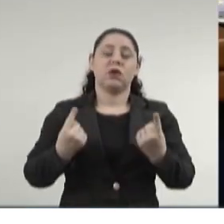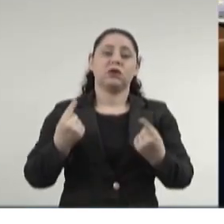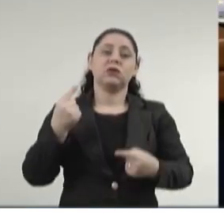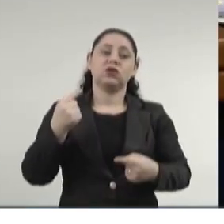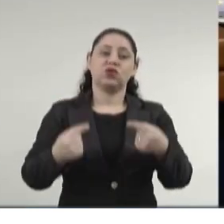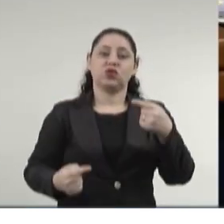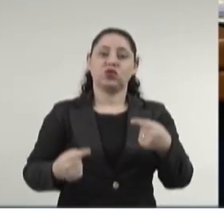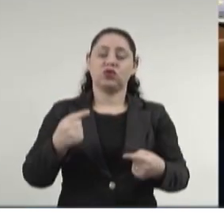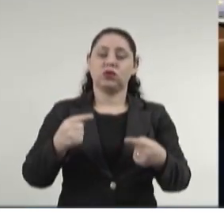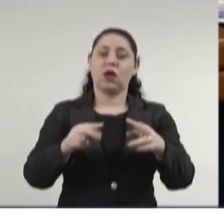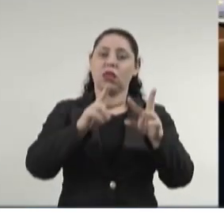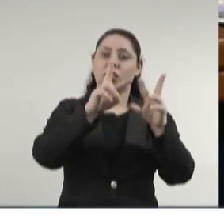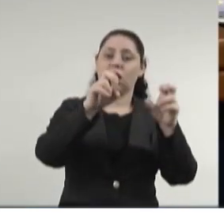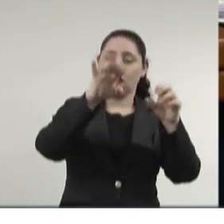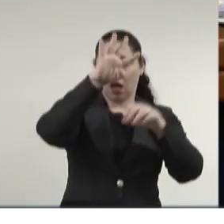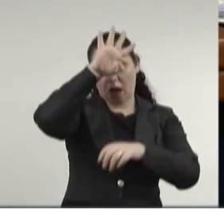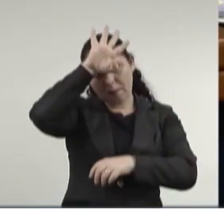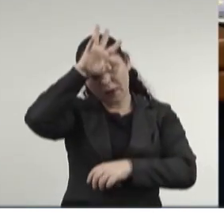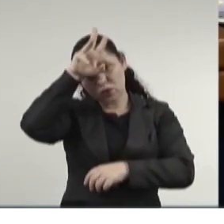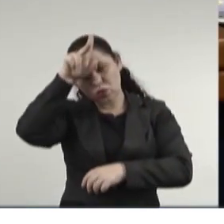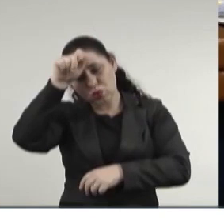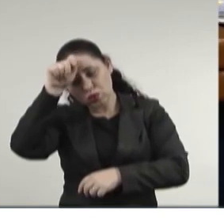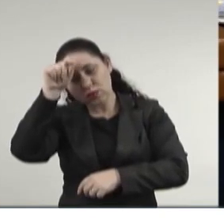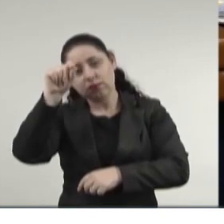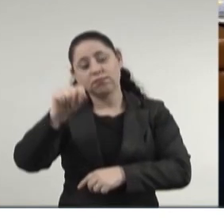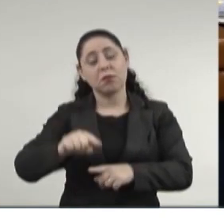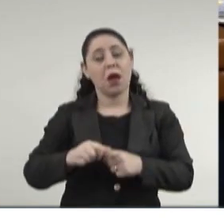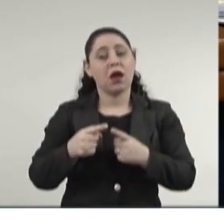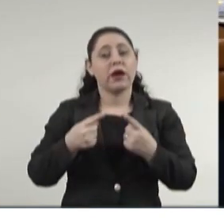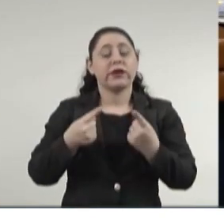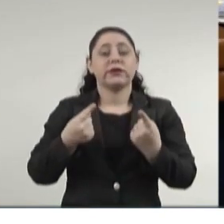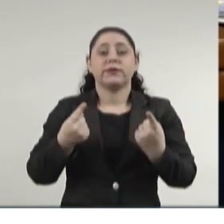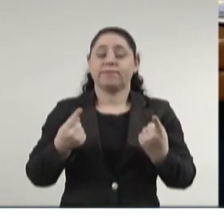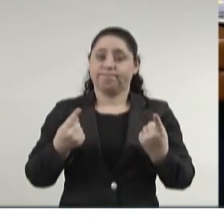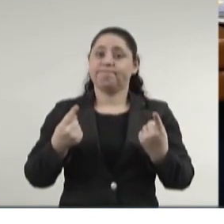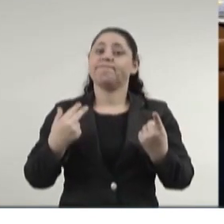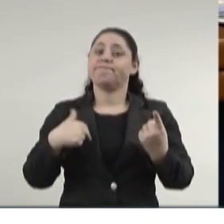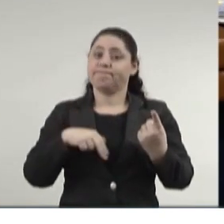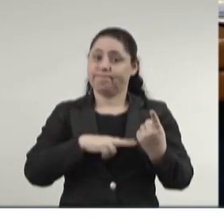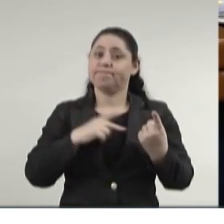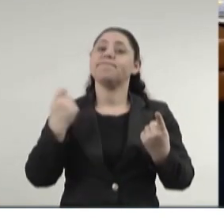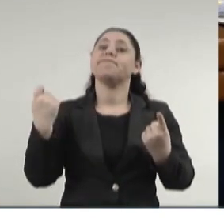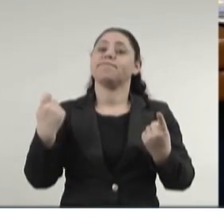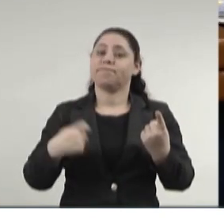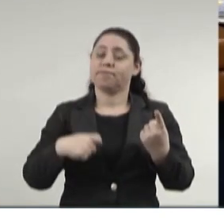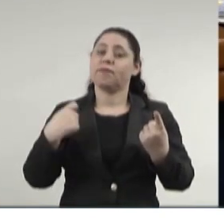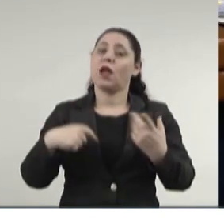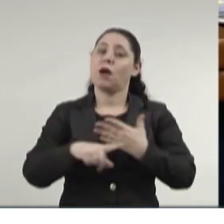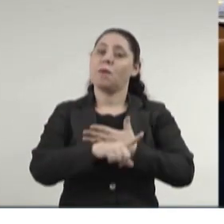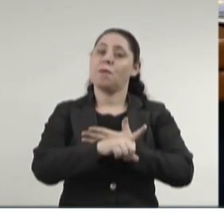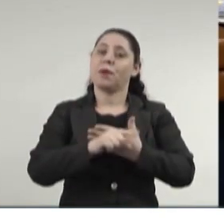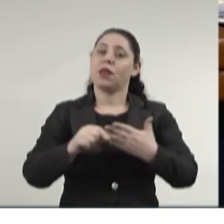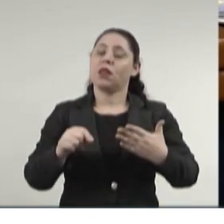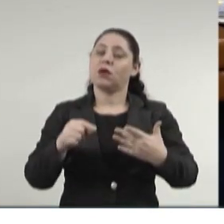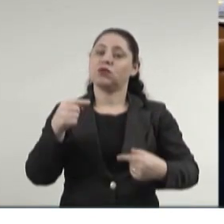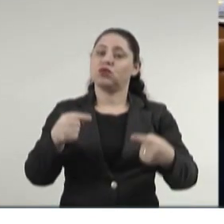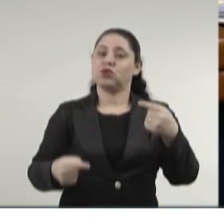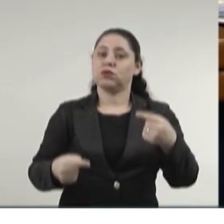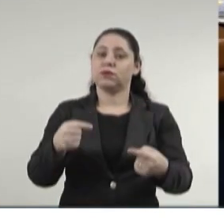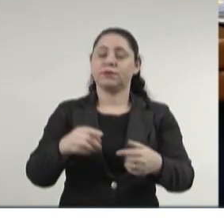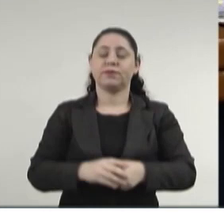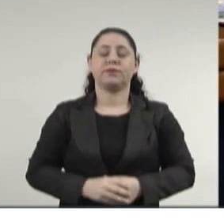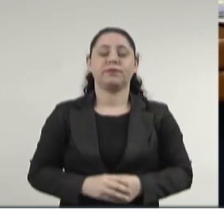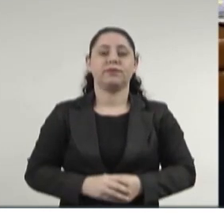sendo discutido questão do Amazonas e tal, mas nós temos que colocar Pantanal nessa